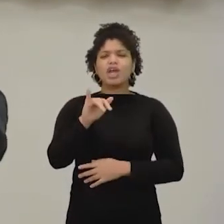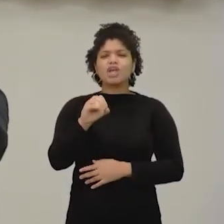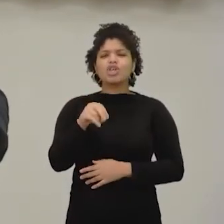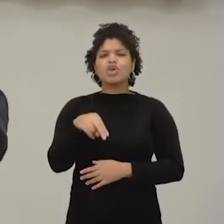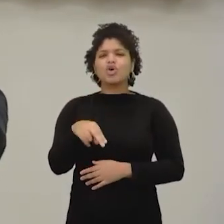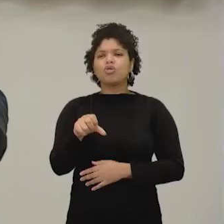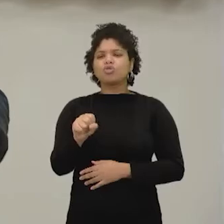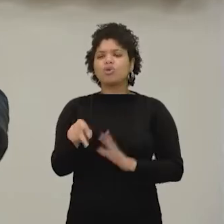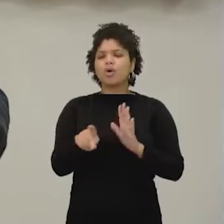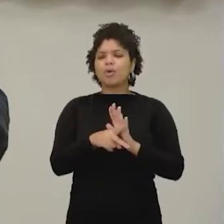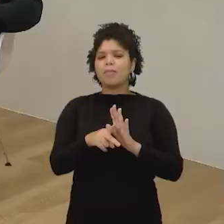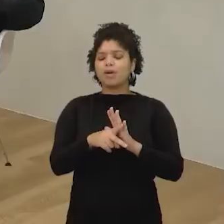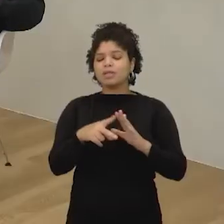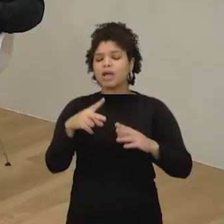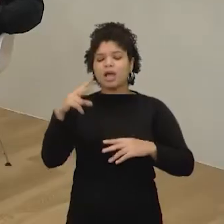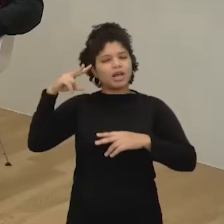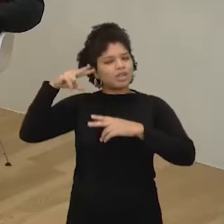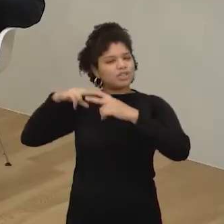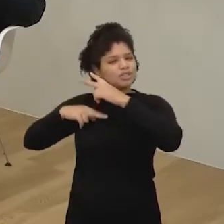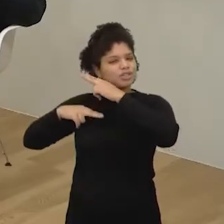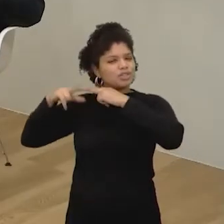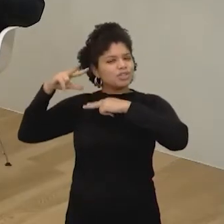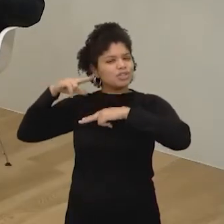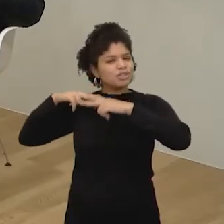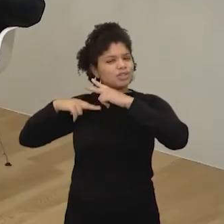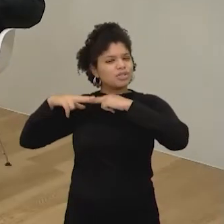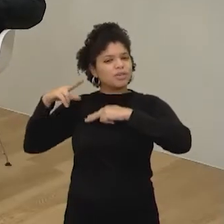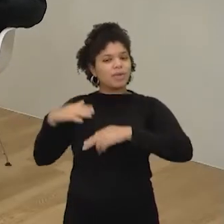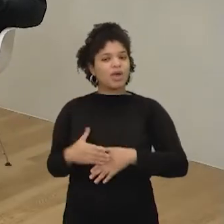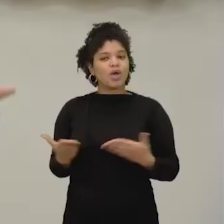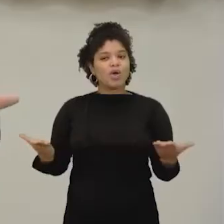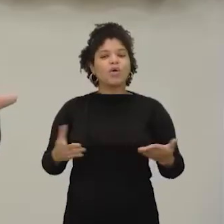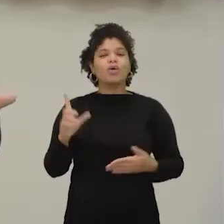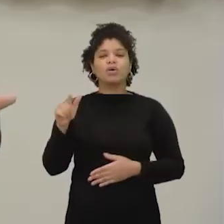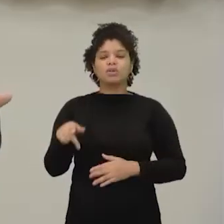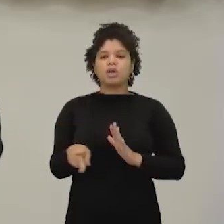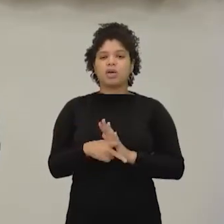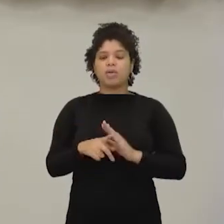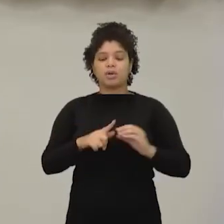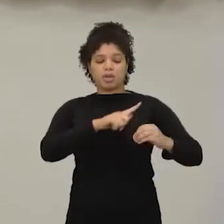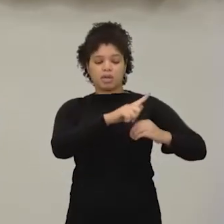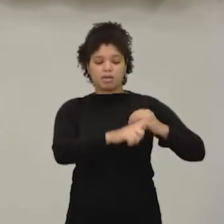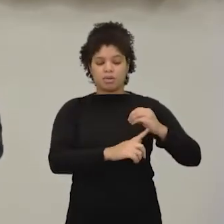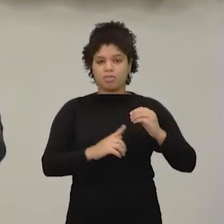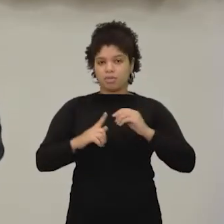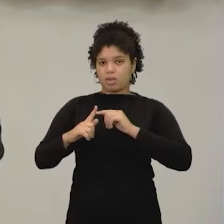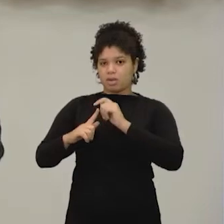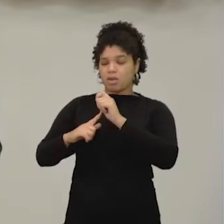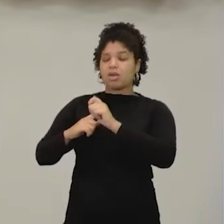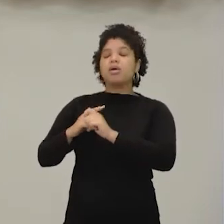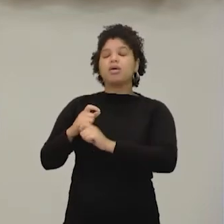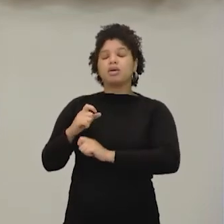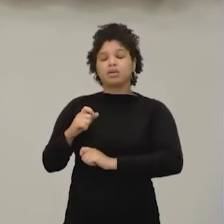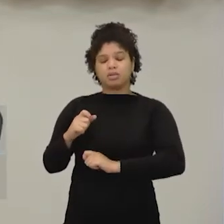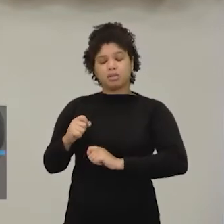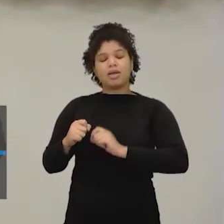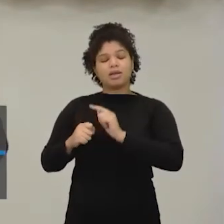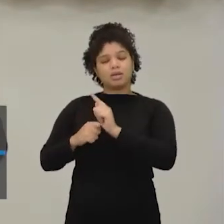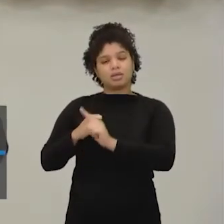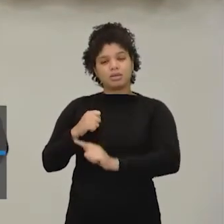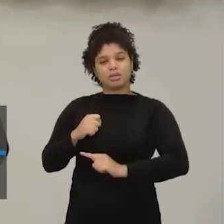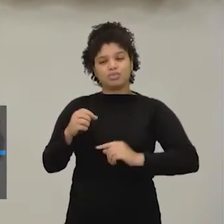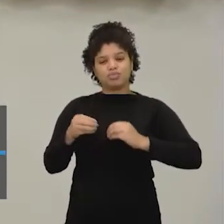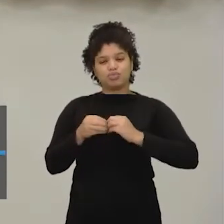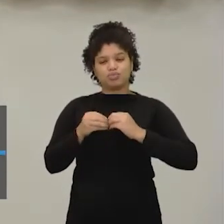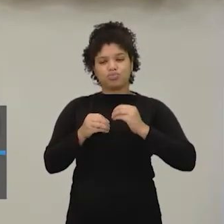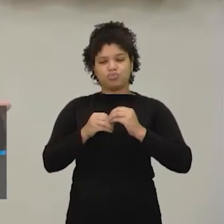da chapinha, né? Porque hoje a aula vai ser sobre ligação iônica. Então, hoje o nosso assunto vai ser